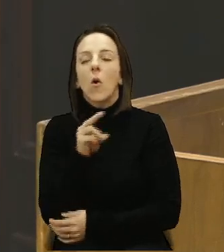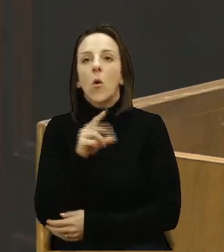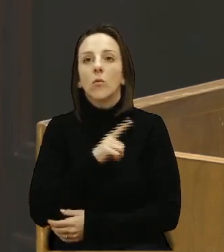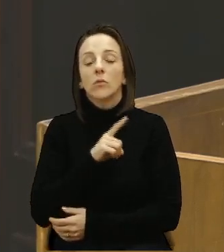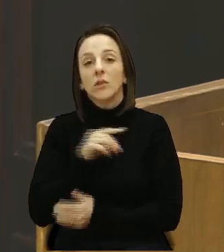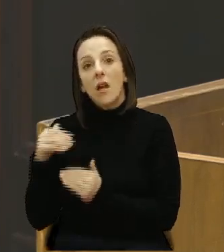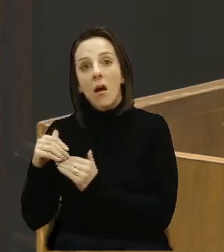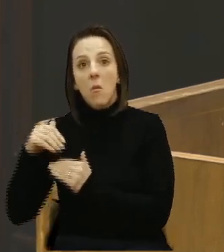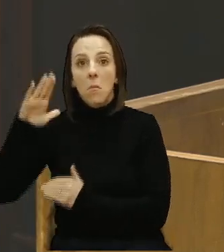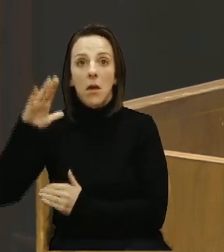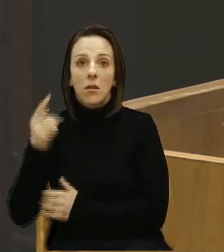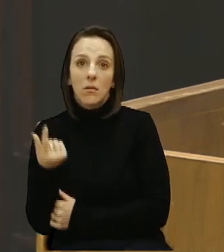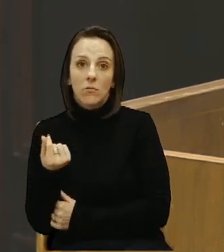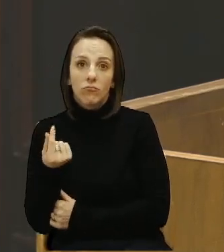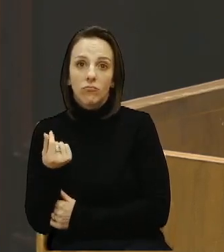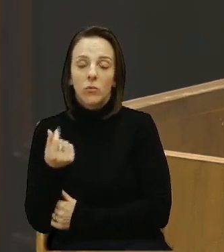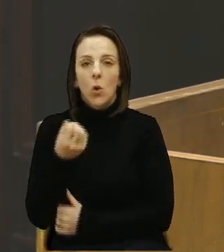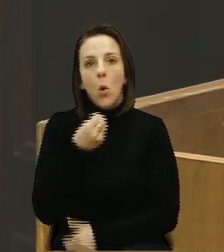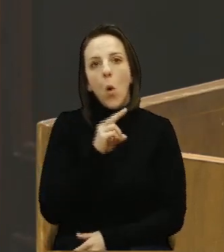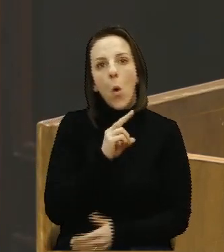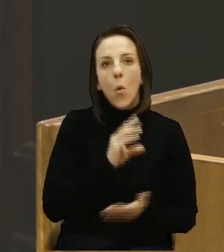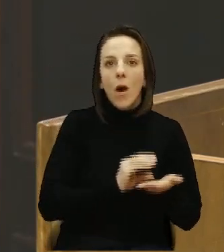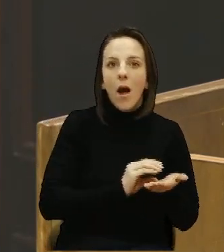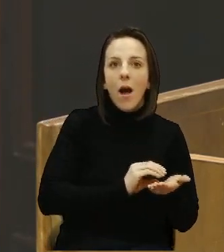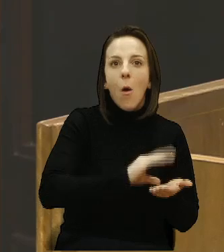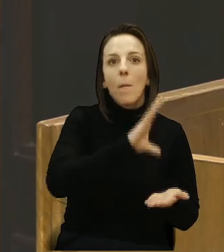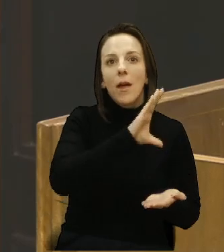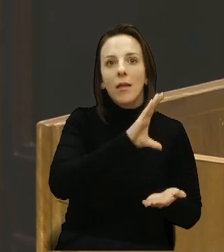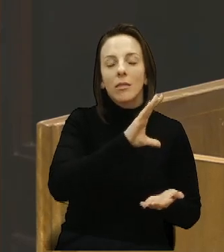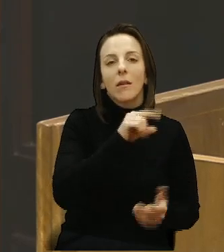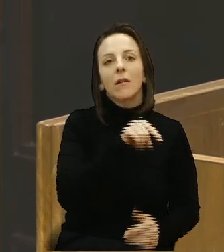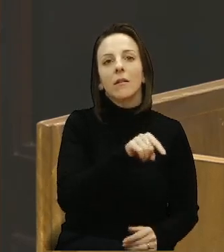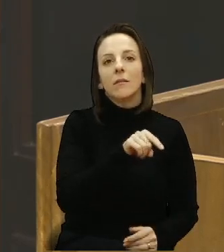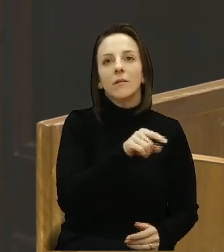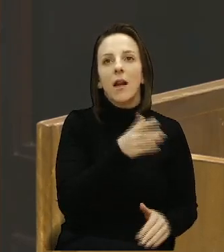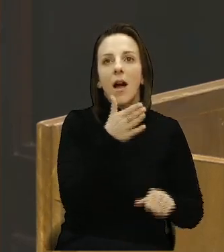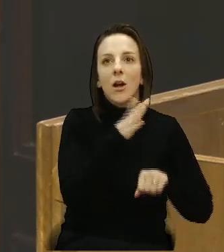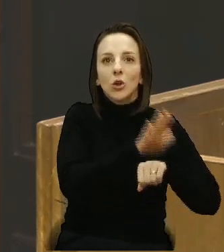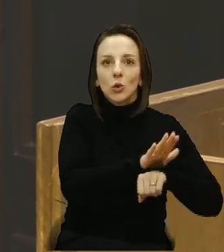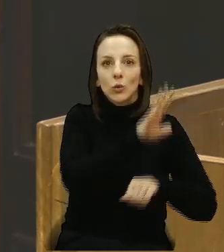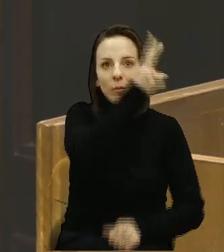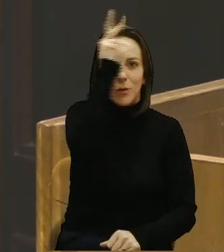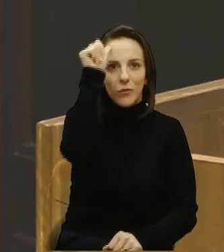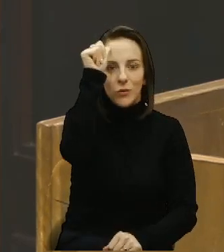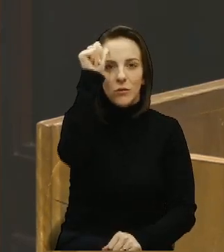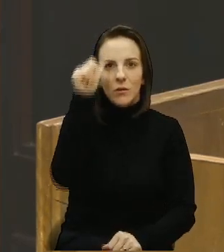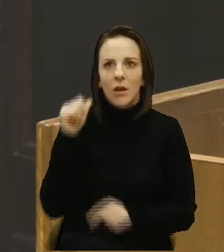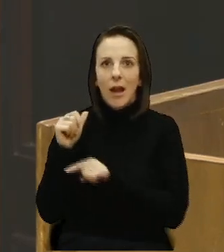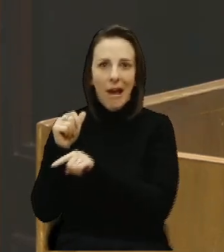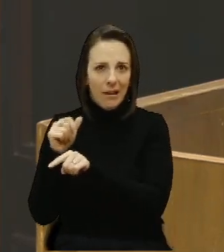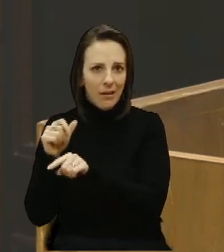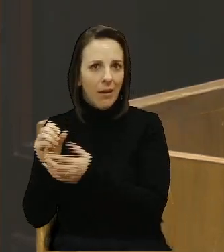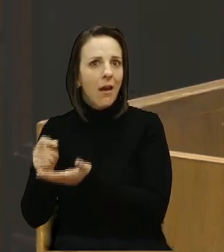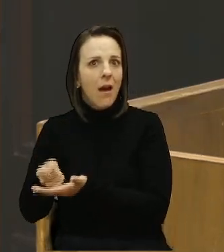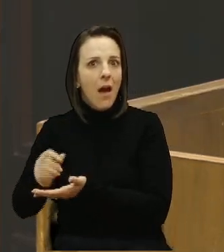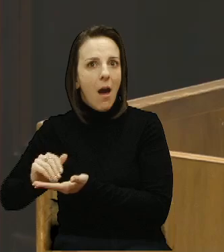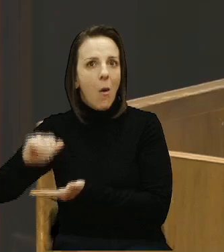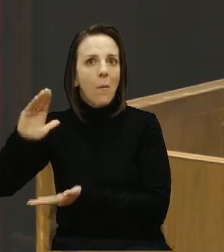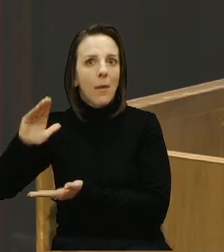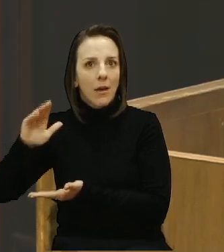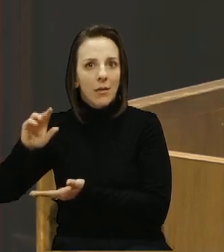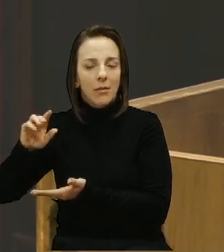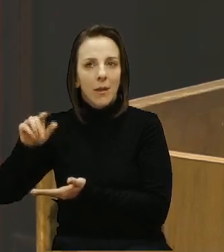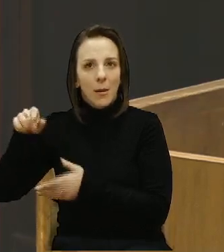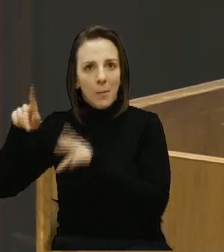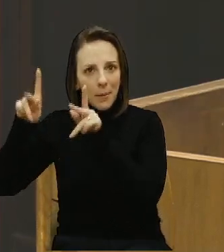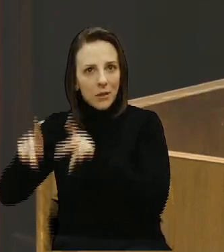tarifa, ou se aumenta o subsídio. E eu não defendo que a tarifa aumente. Aliás, eu defendo